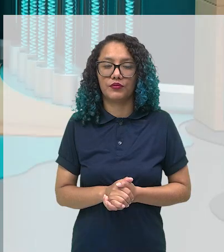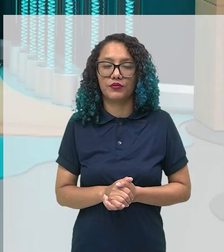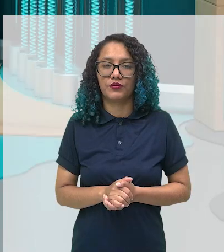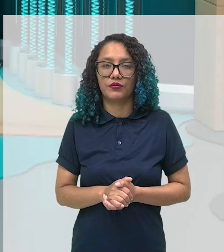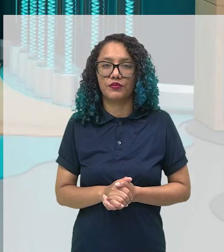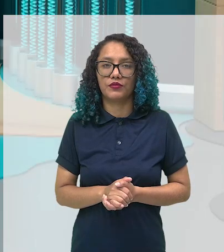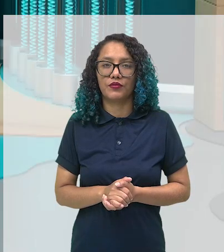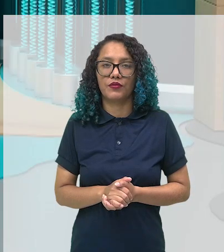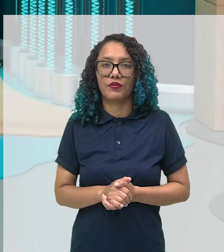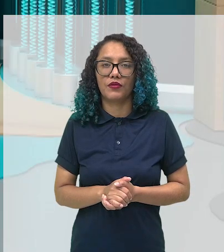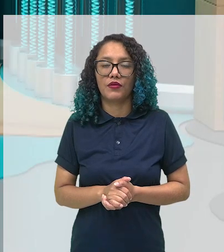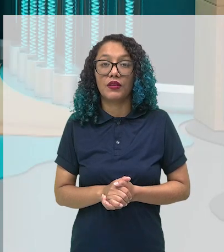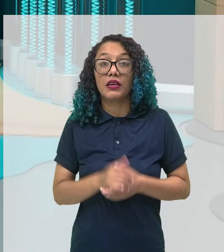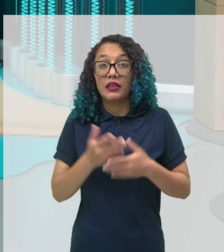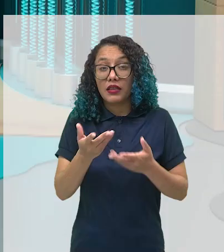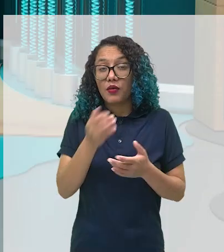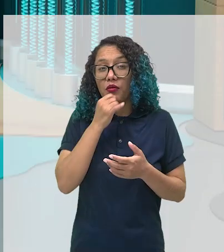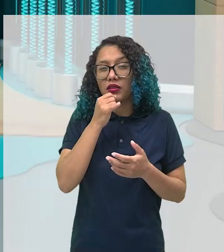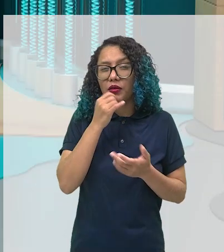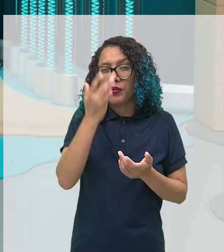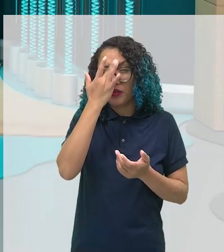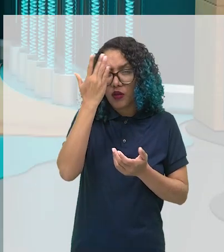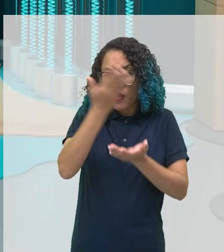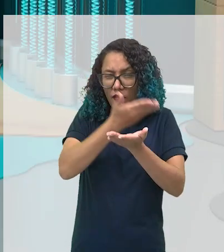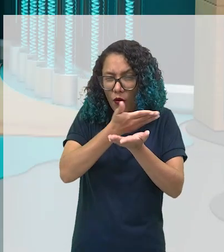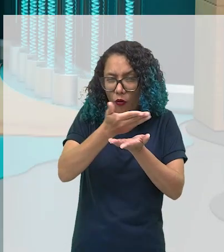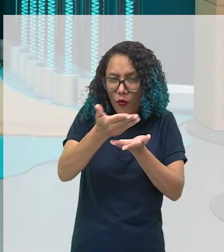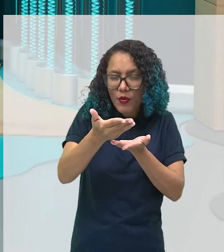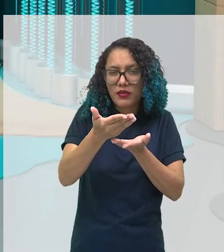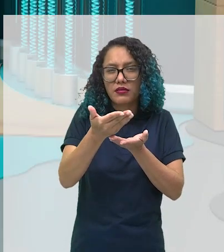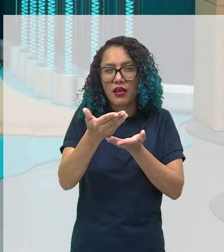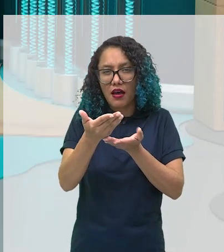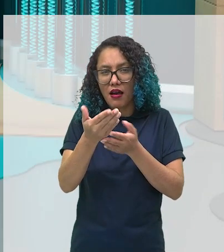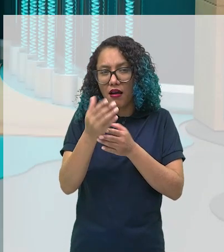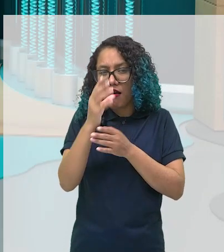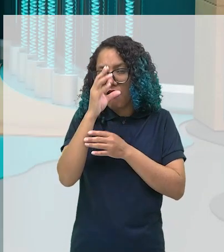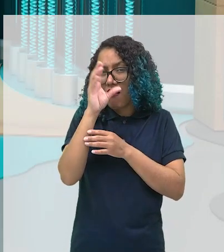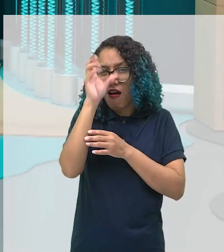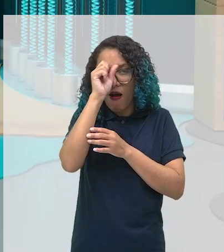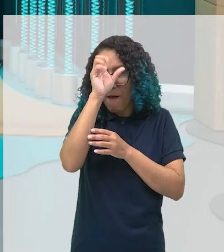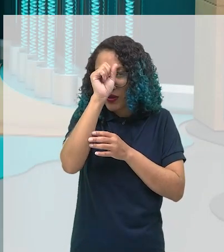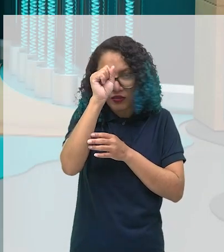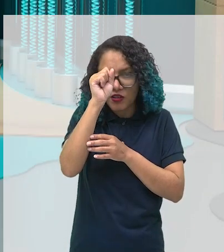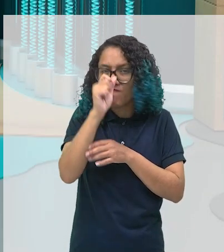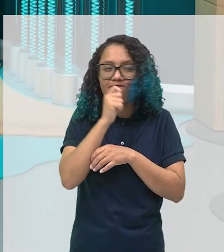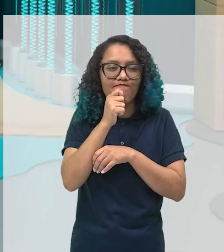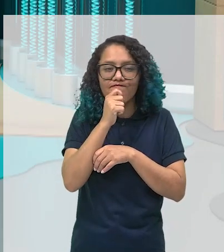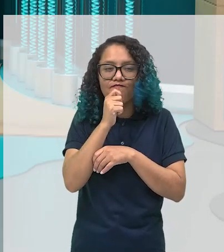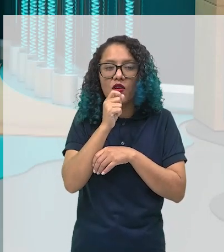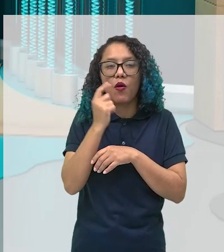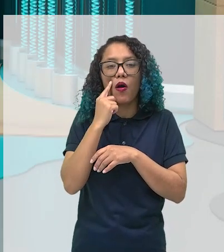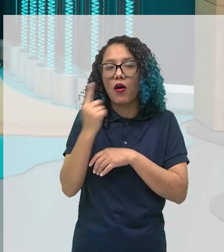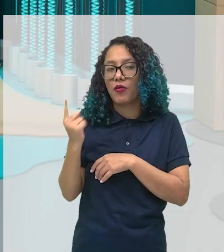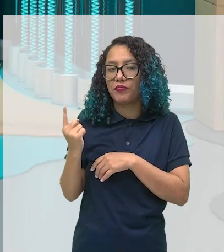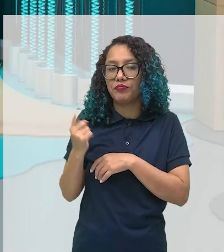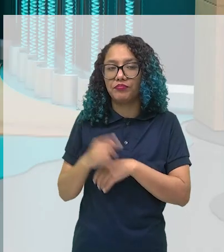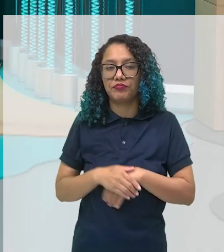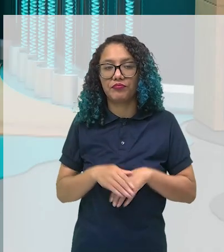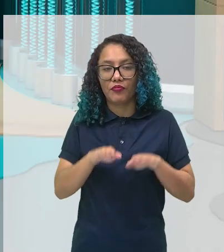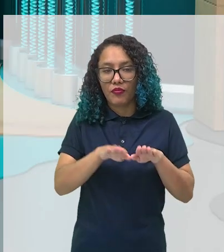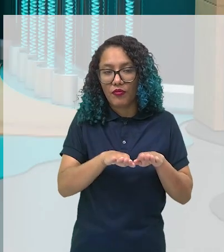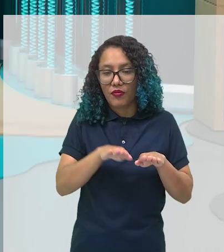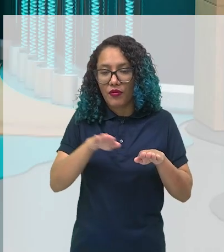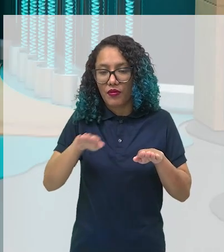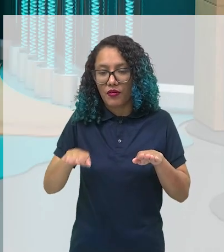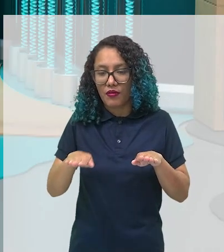do bolero, para quem é iniciante, para quem nunca aprendeu, ó, é o 2 para lá, 2 para